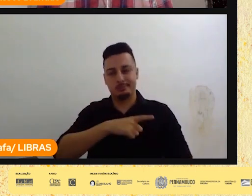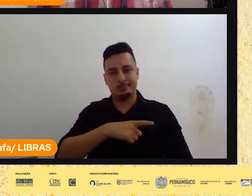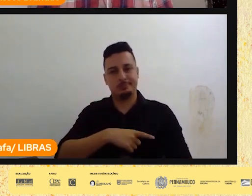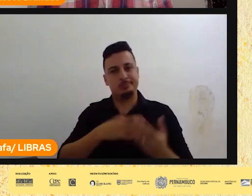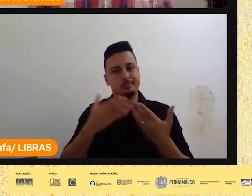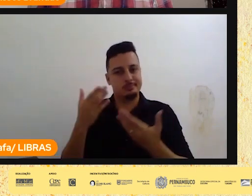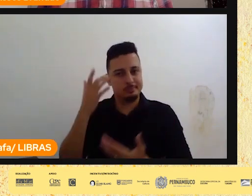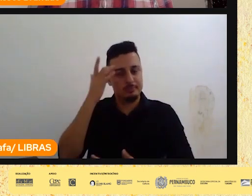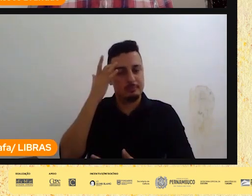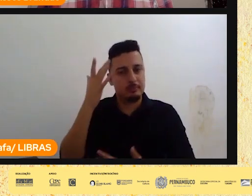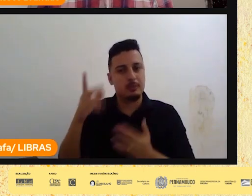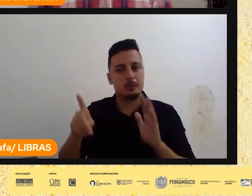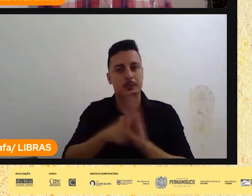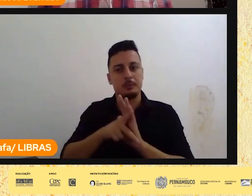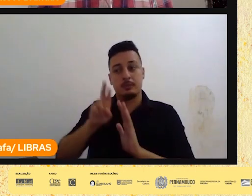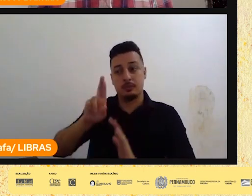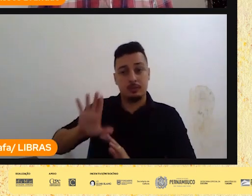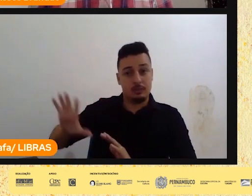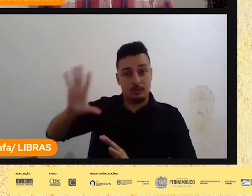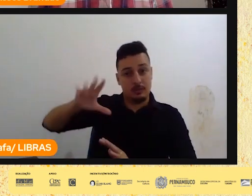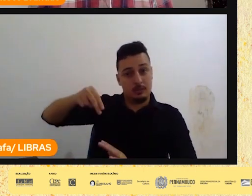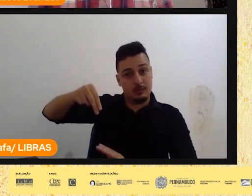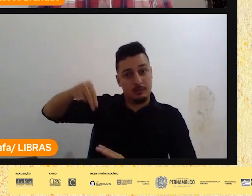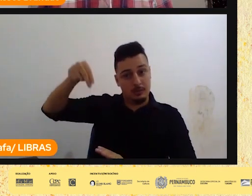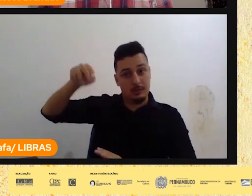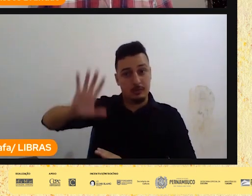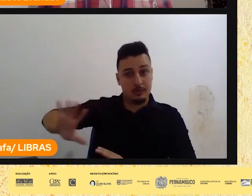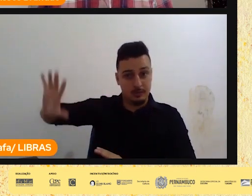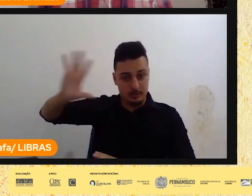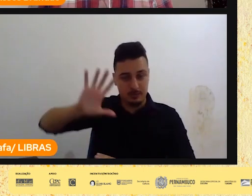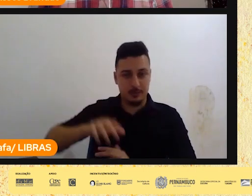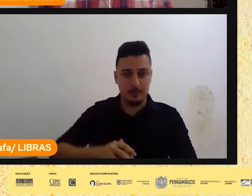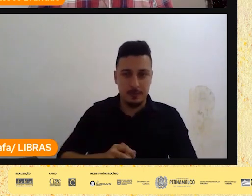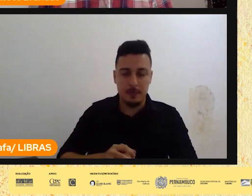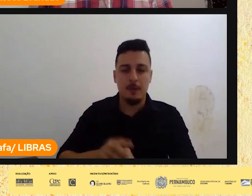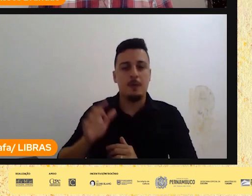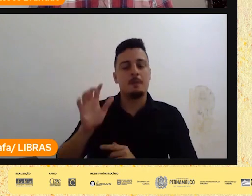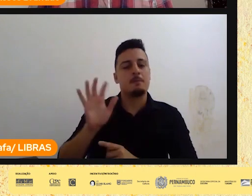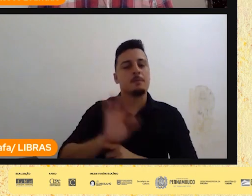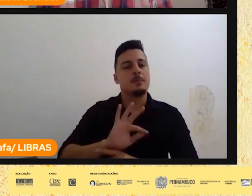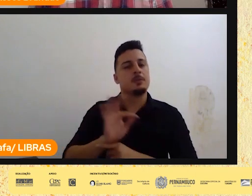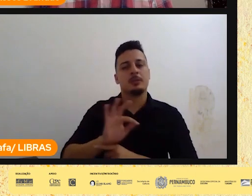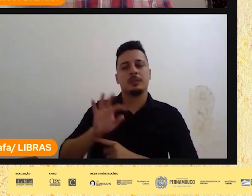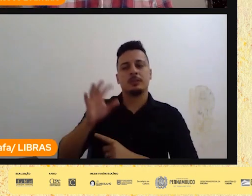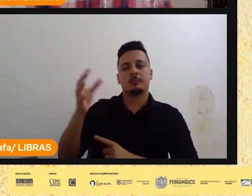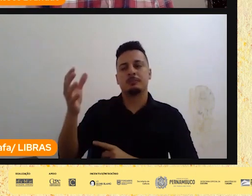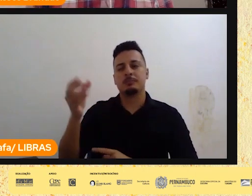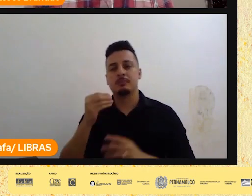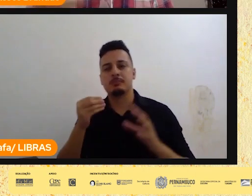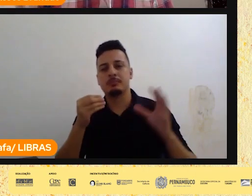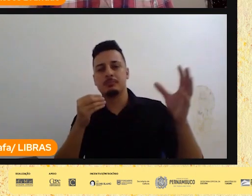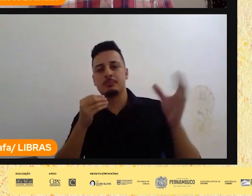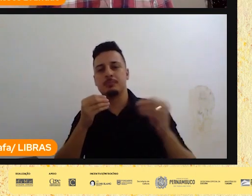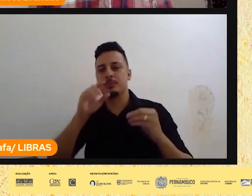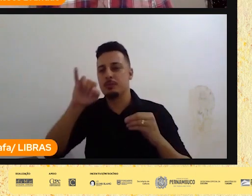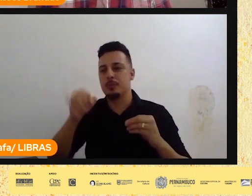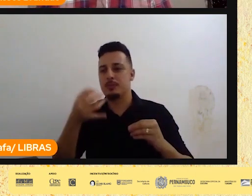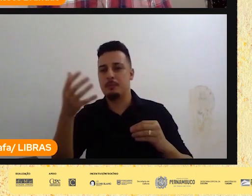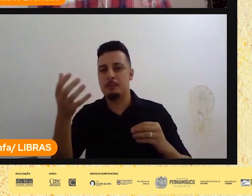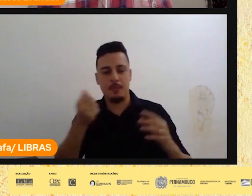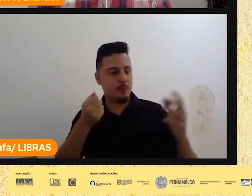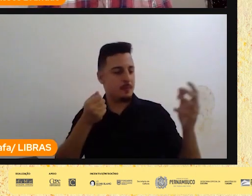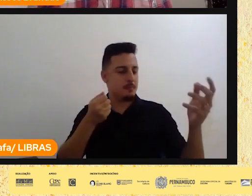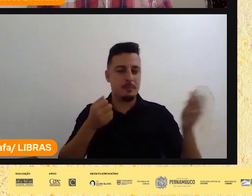Né? O filme, a gente aproveita os personagens que estão na série, mas numa jornada e numa aventura